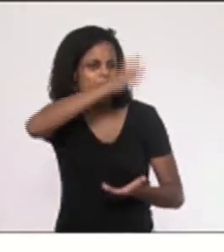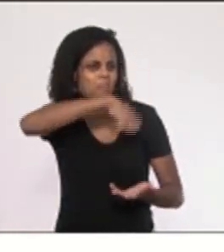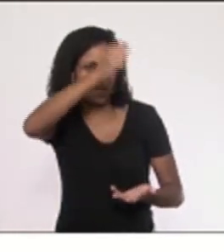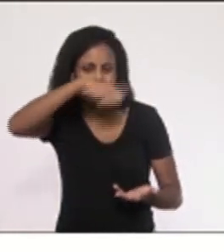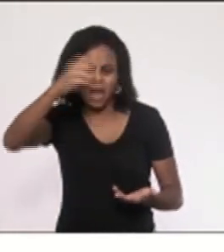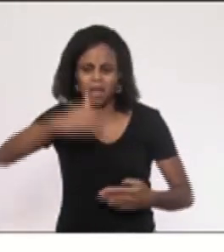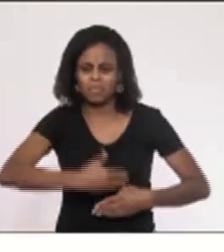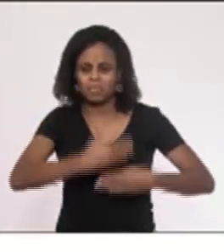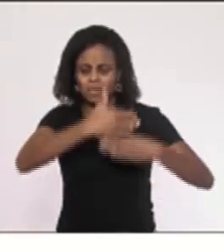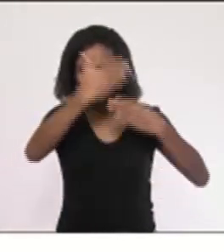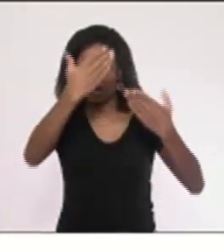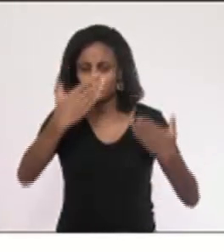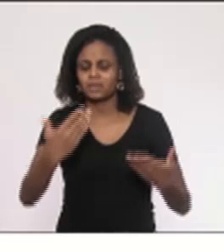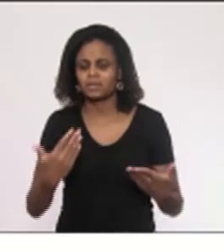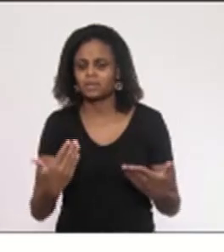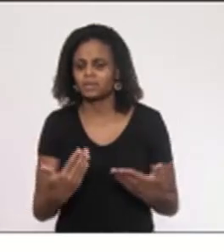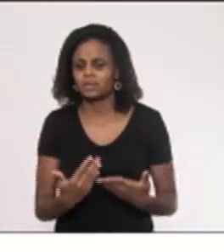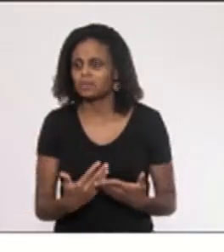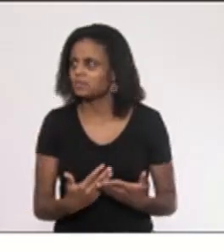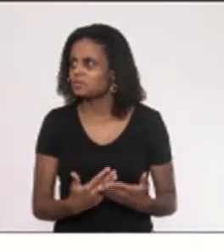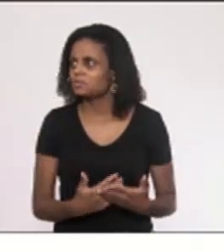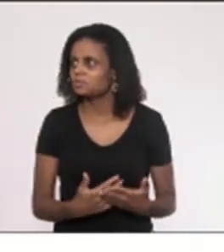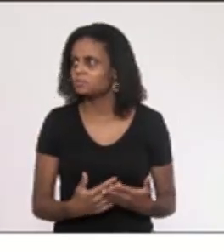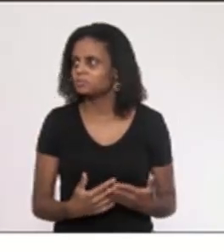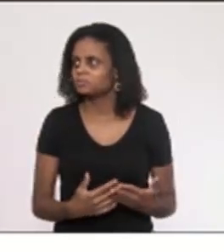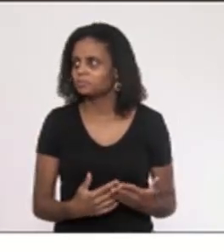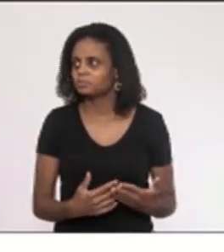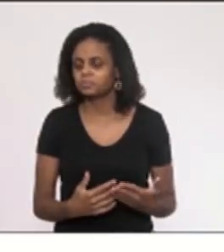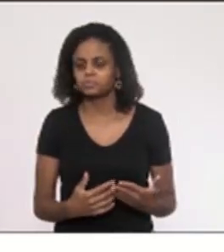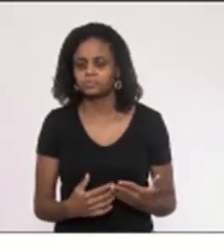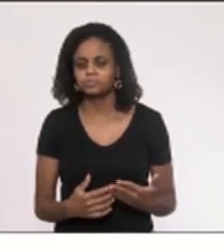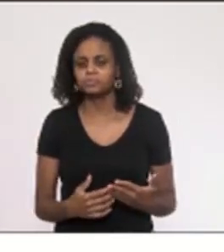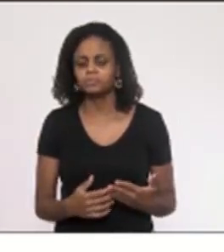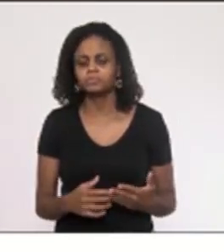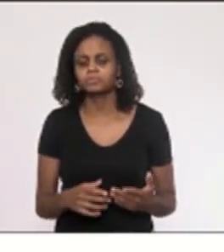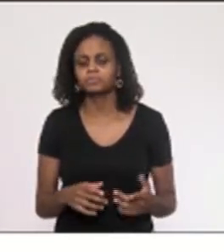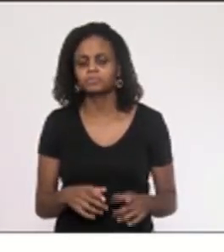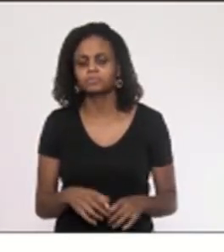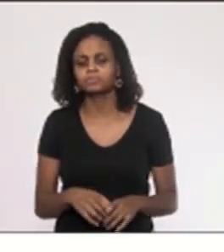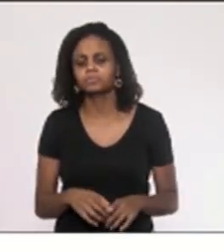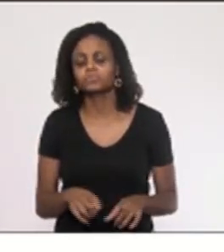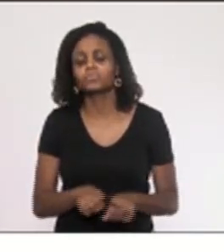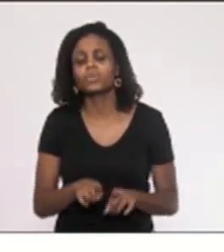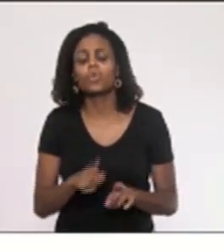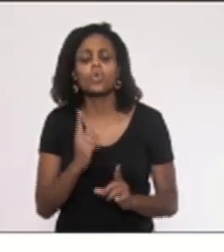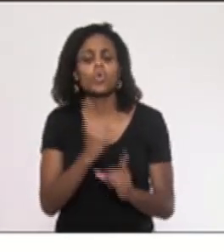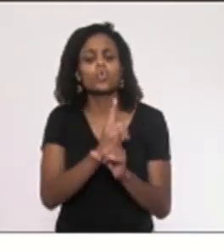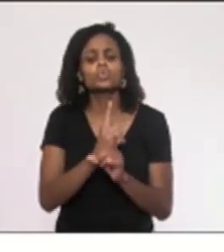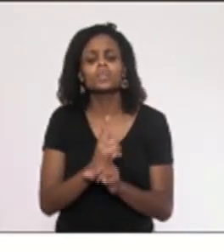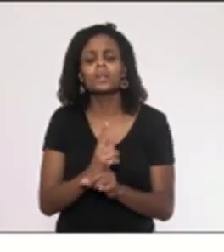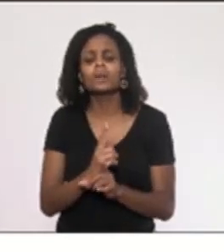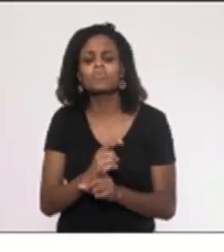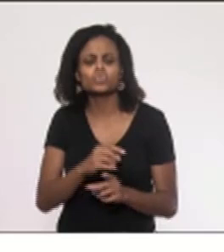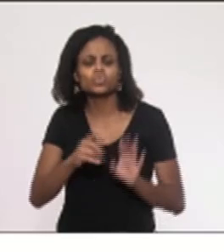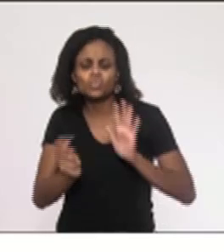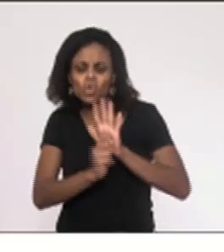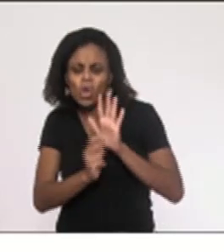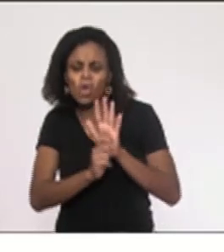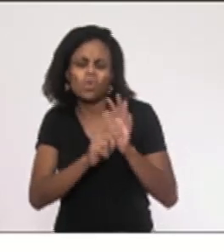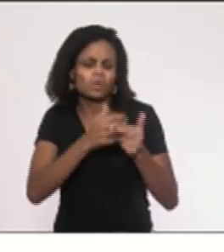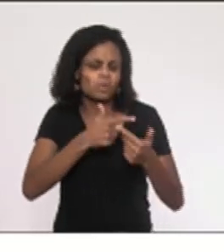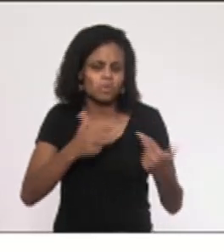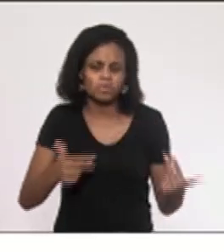nas paredes, todas alusivas a movimentos ideológicos. Encontramos restos de consumos de droga ali